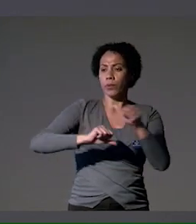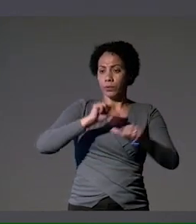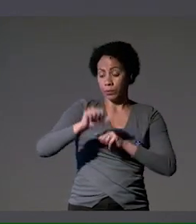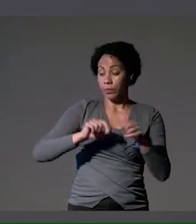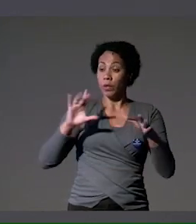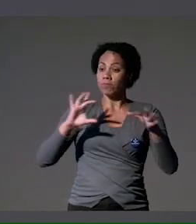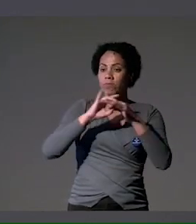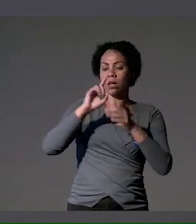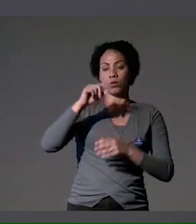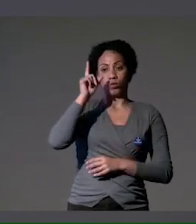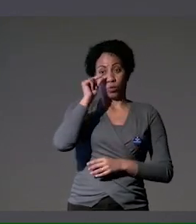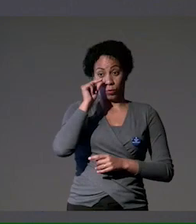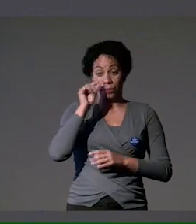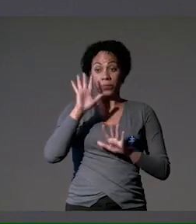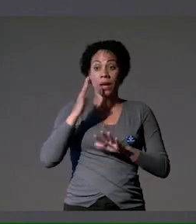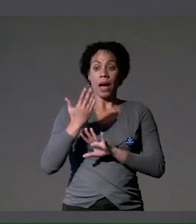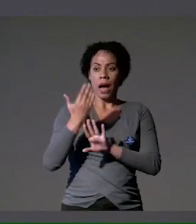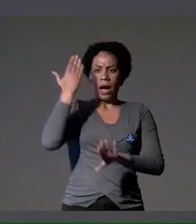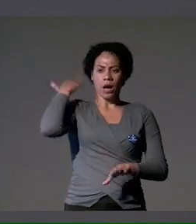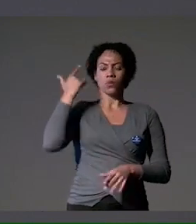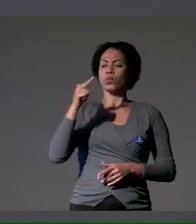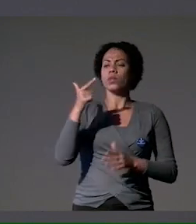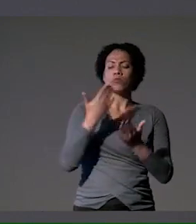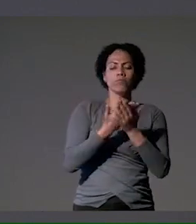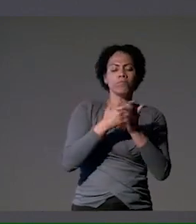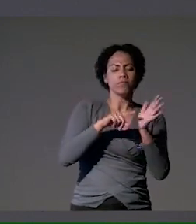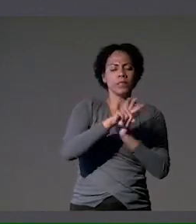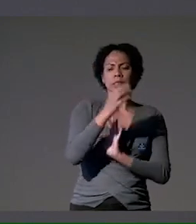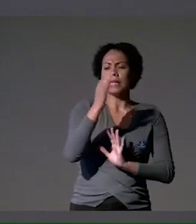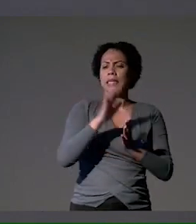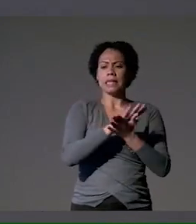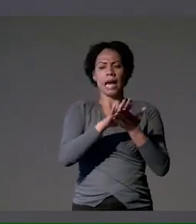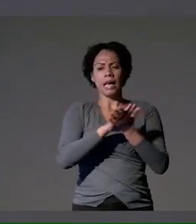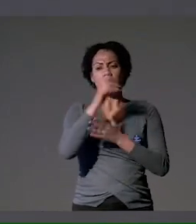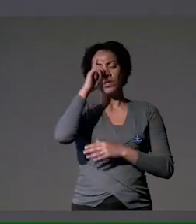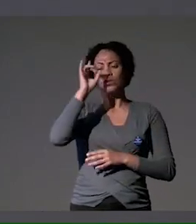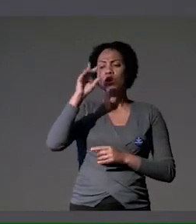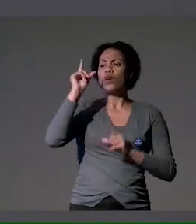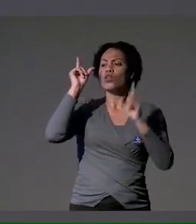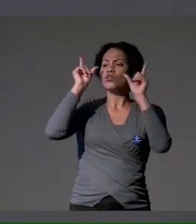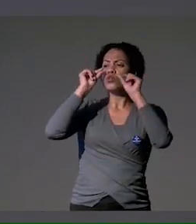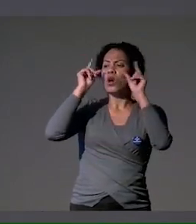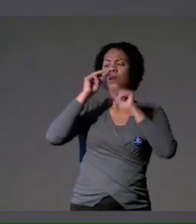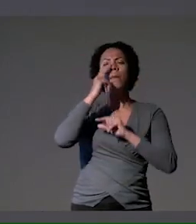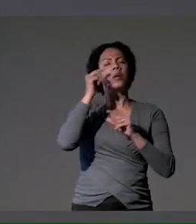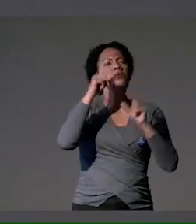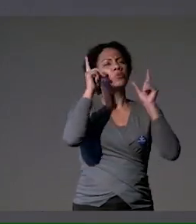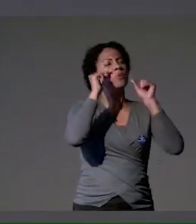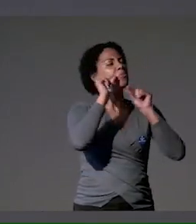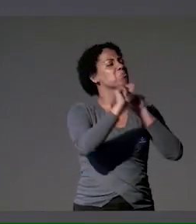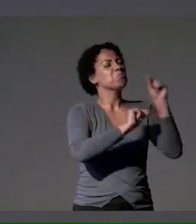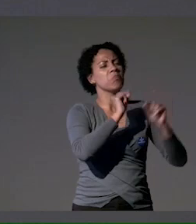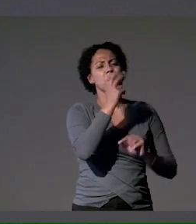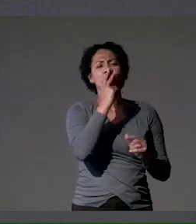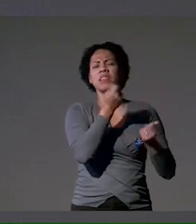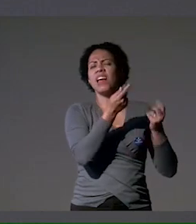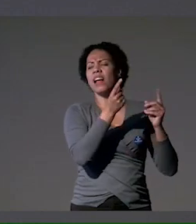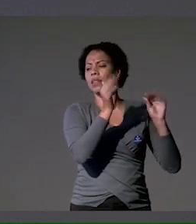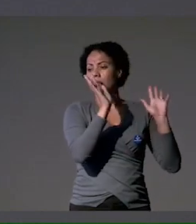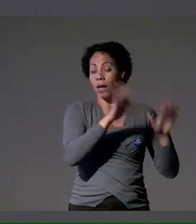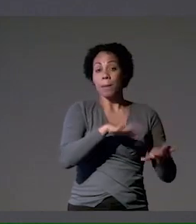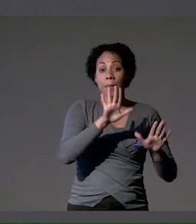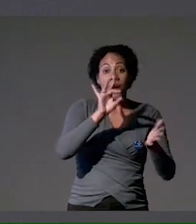tinha nenhum acesso científico ao sono, sempre se pensou que o sono era uma fase que você está lá, largadão, não tem nenhum funcionamento. Mas, na verdade, tem